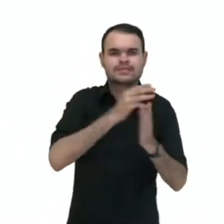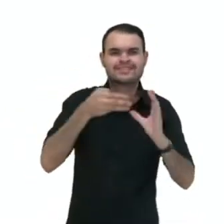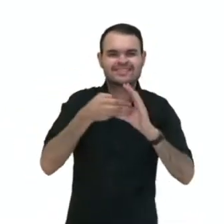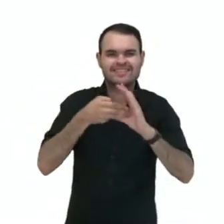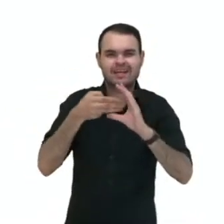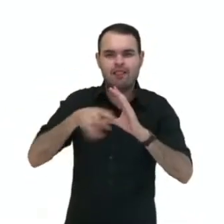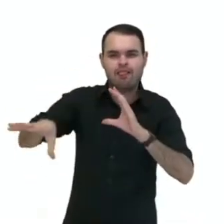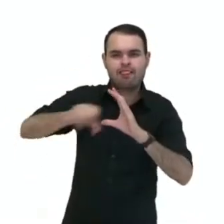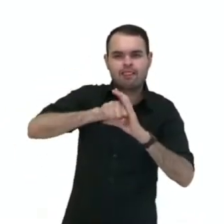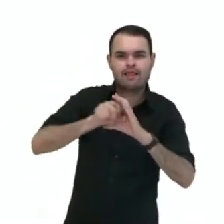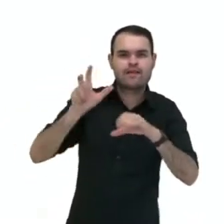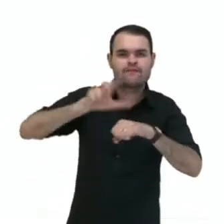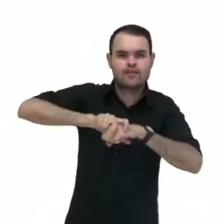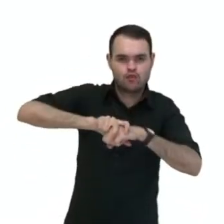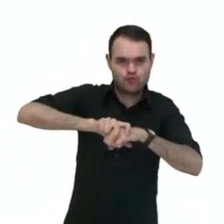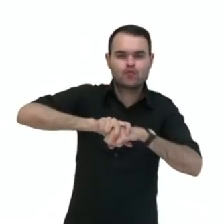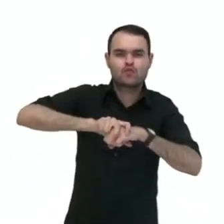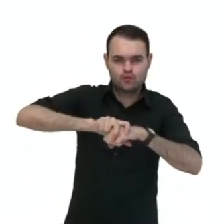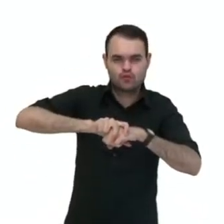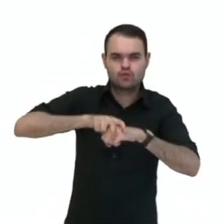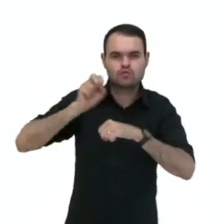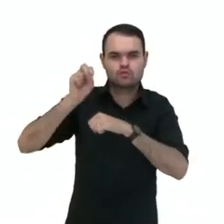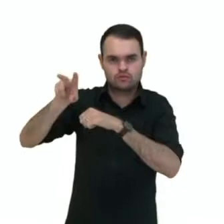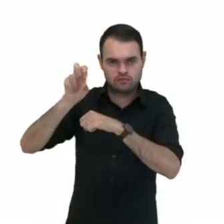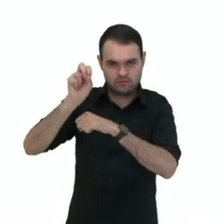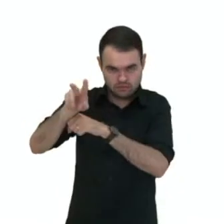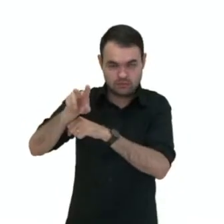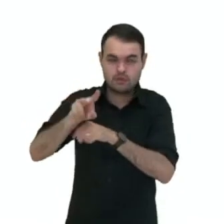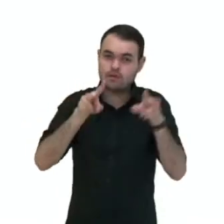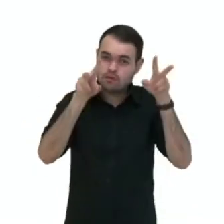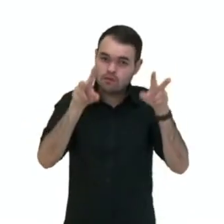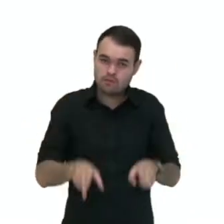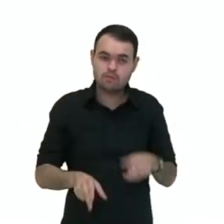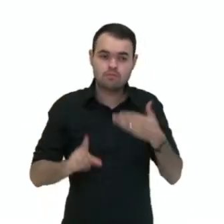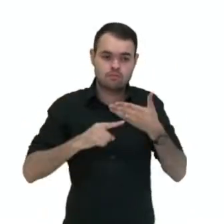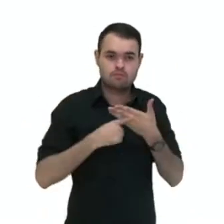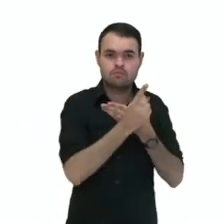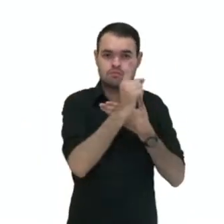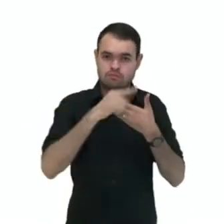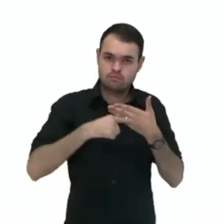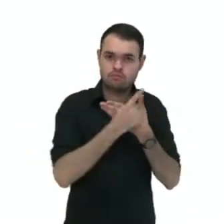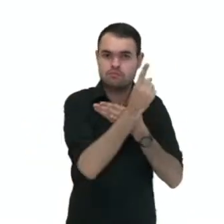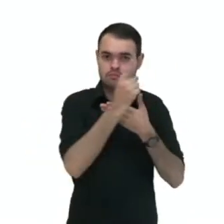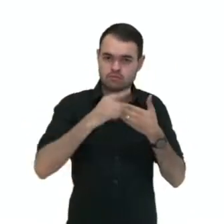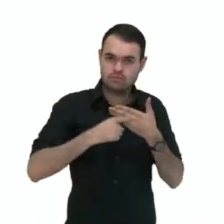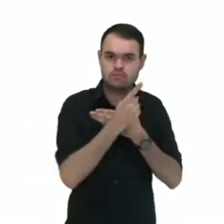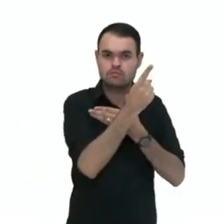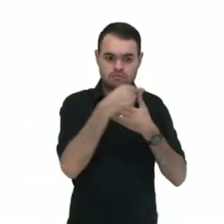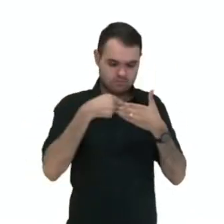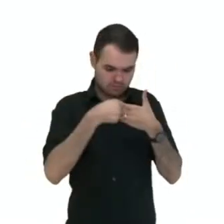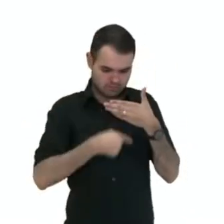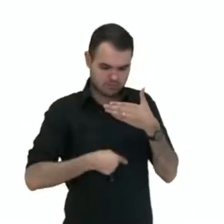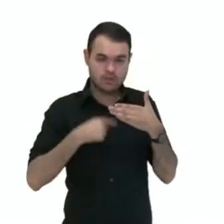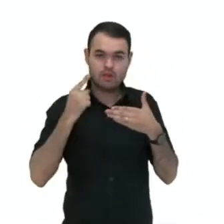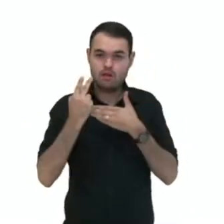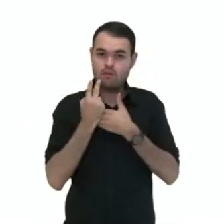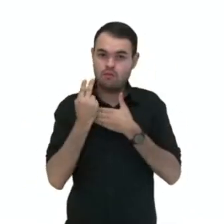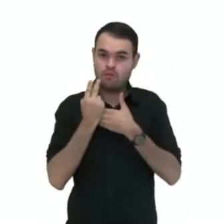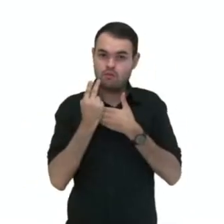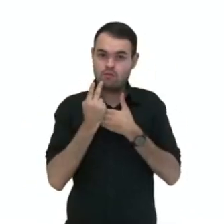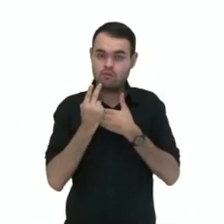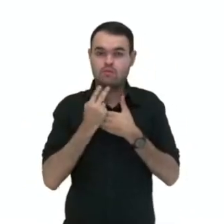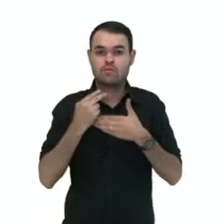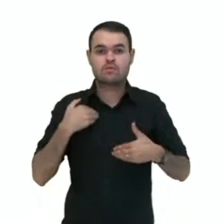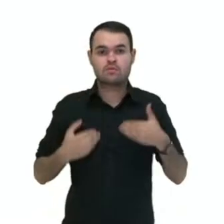vírus. Assim como os anticorpos, elas fazem parte da resposta imune do corpo